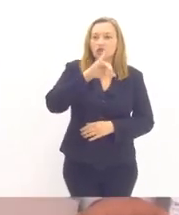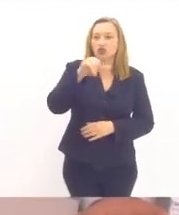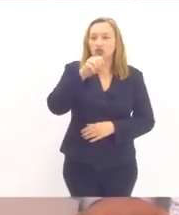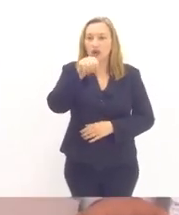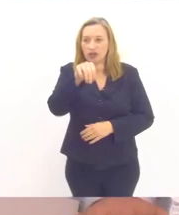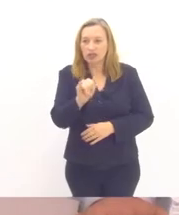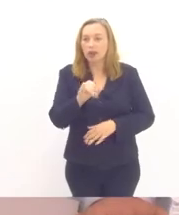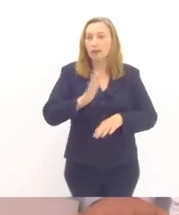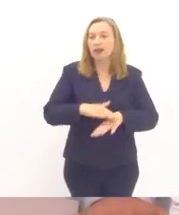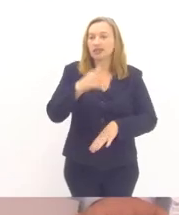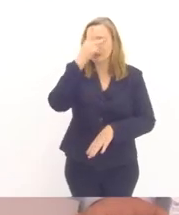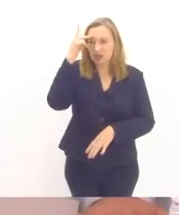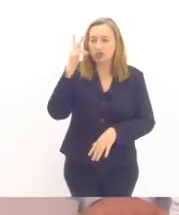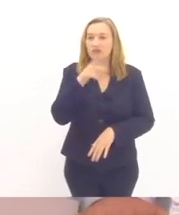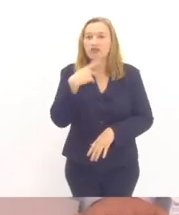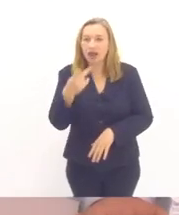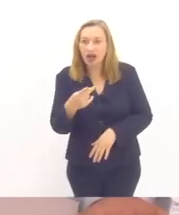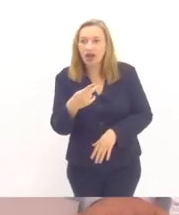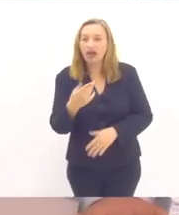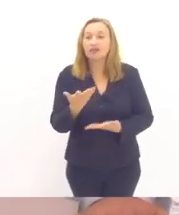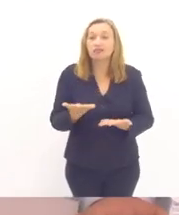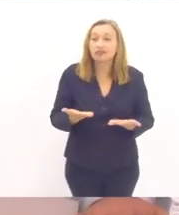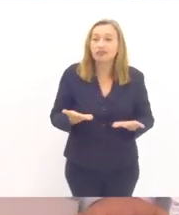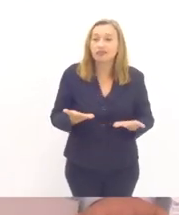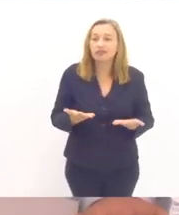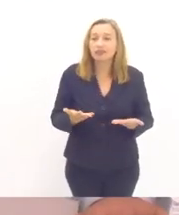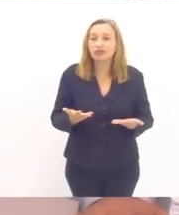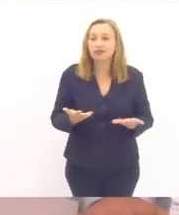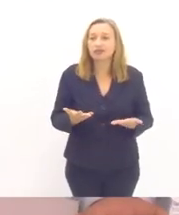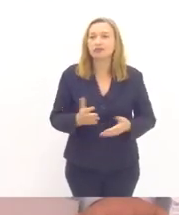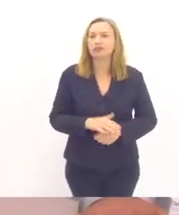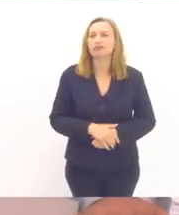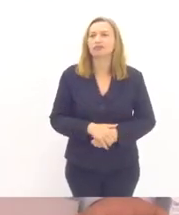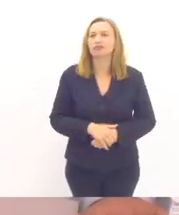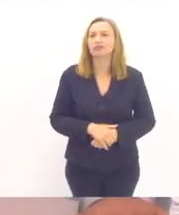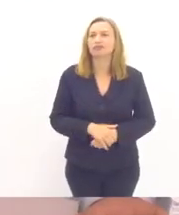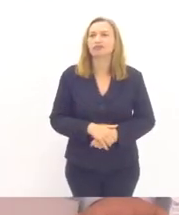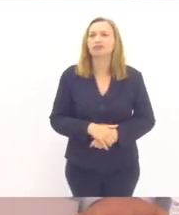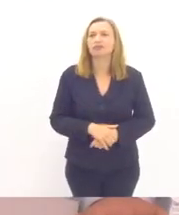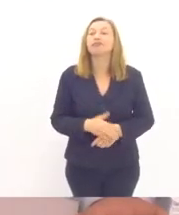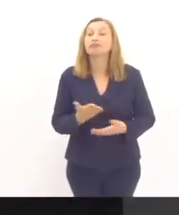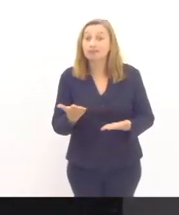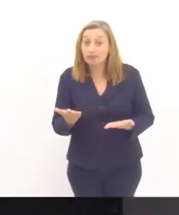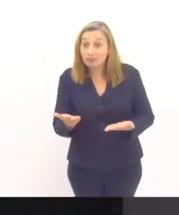alguém que faz uso da palavra? Alguns aqui dos participantes? Por favor.